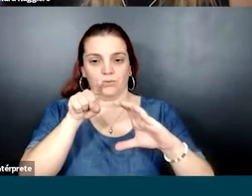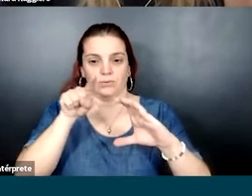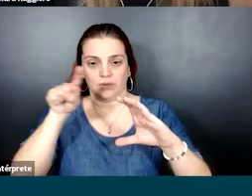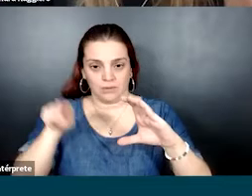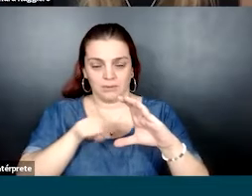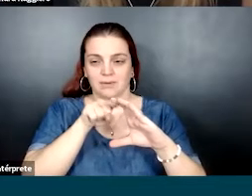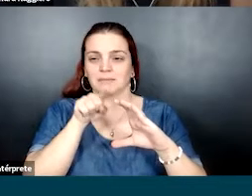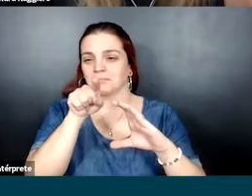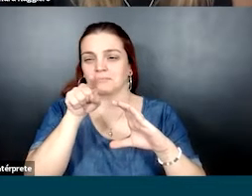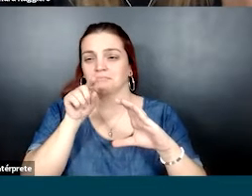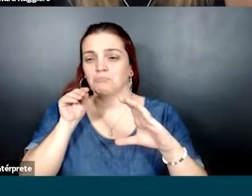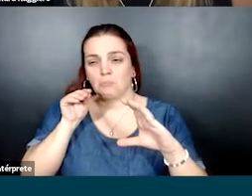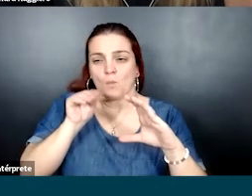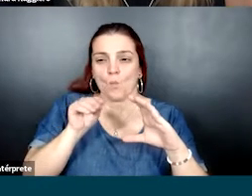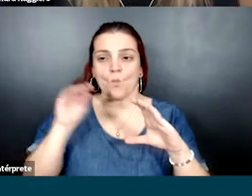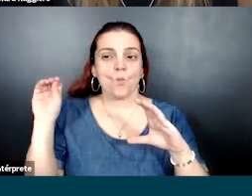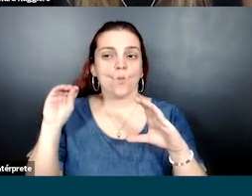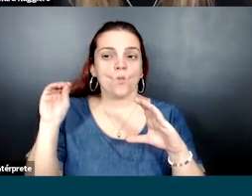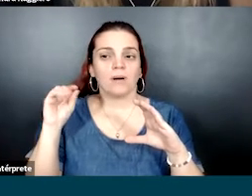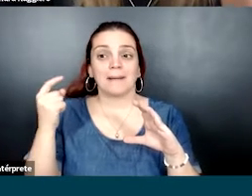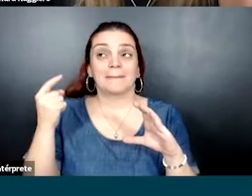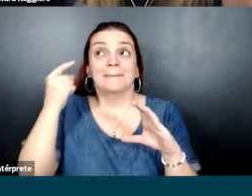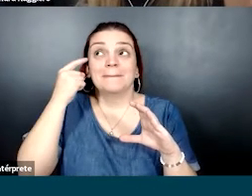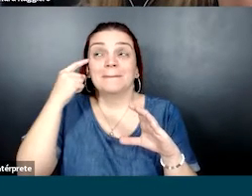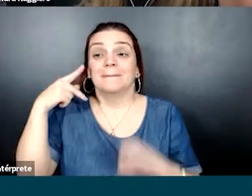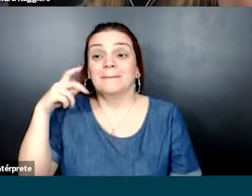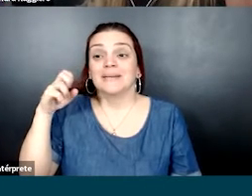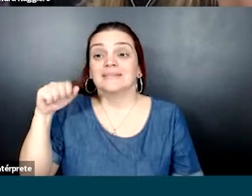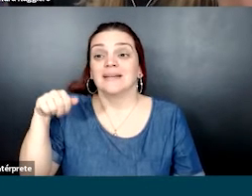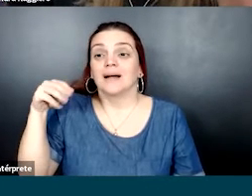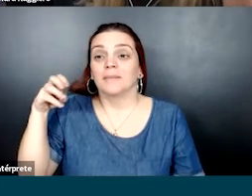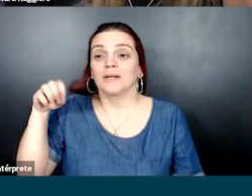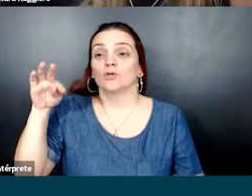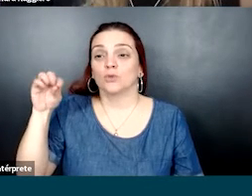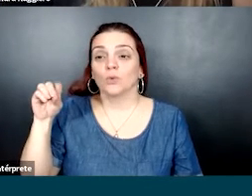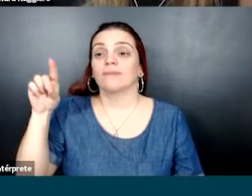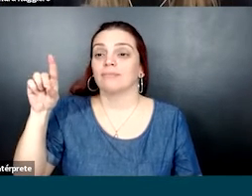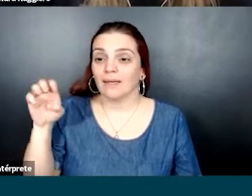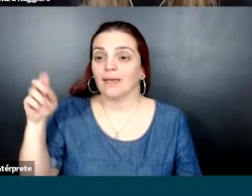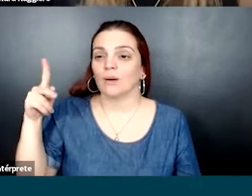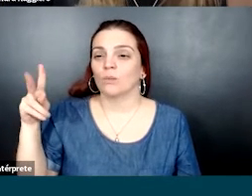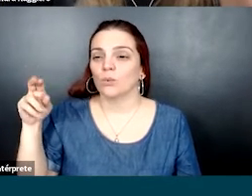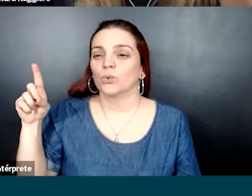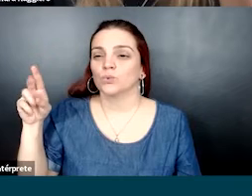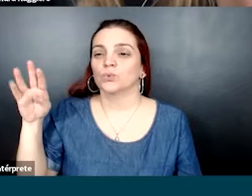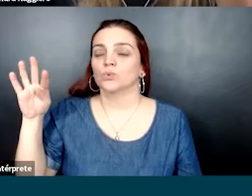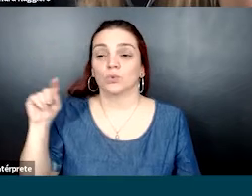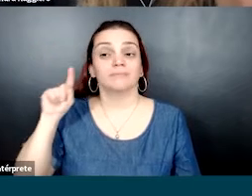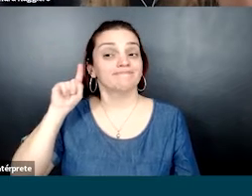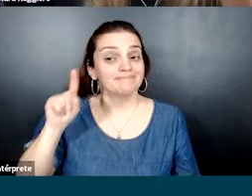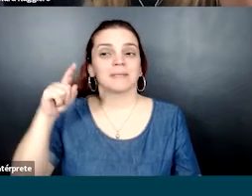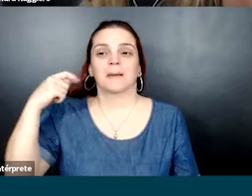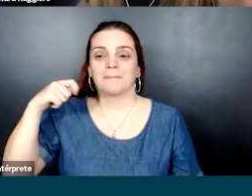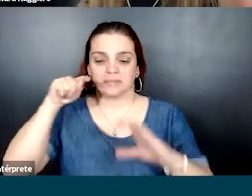não estando descrito especificamente o pensamento de produto, ele precisa sim e